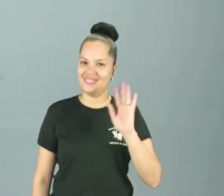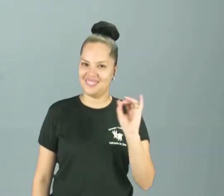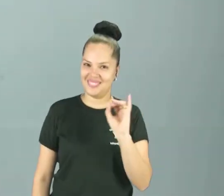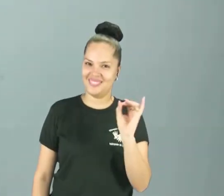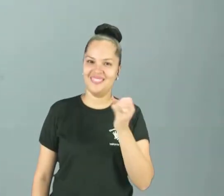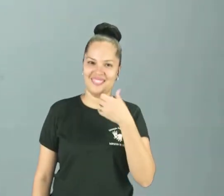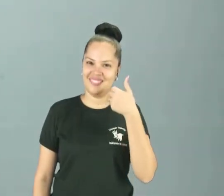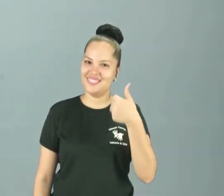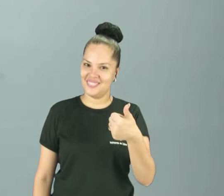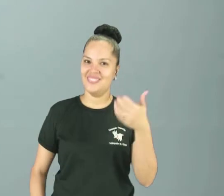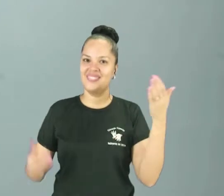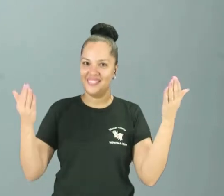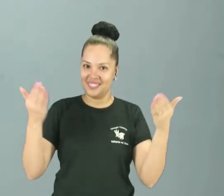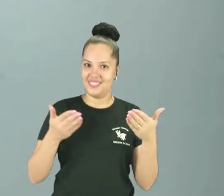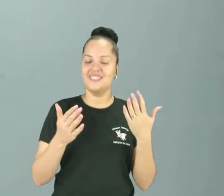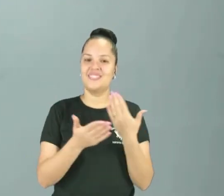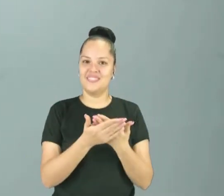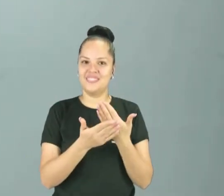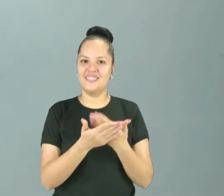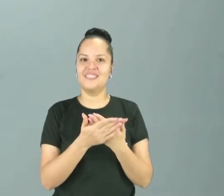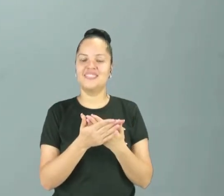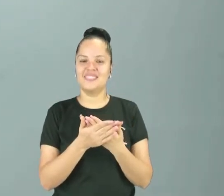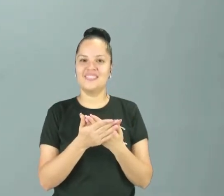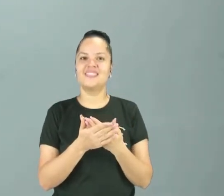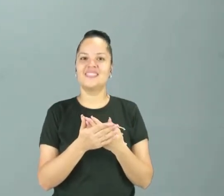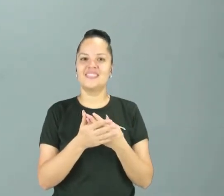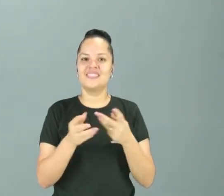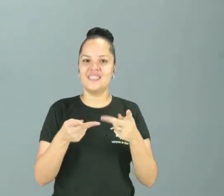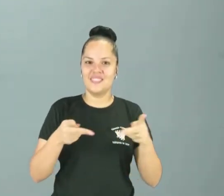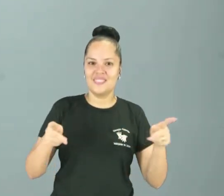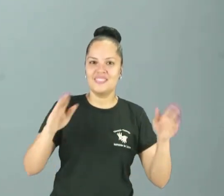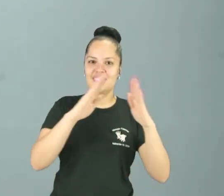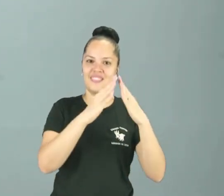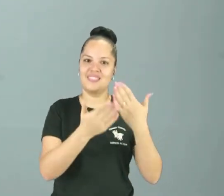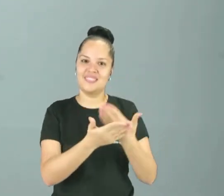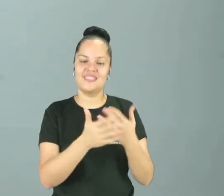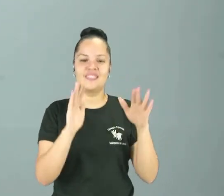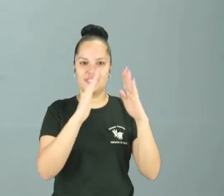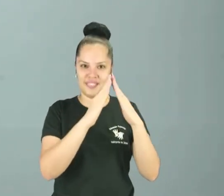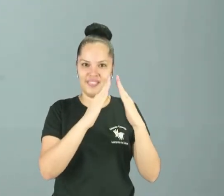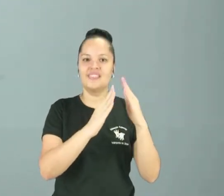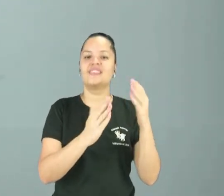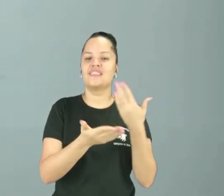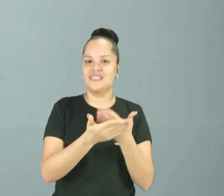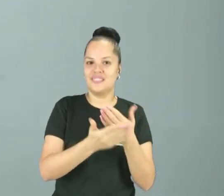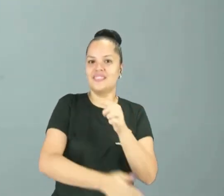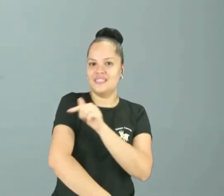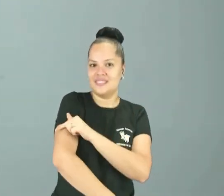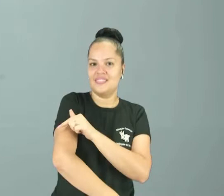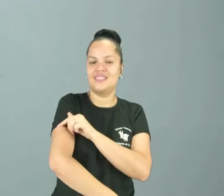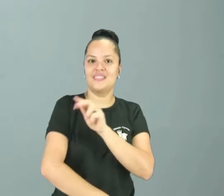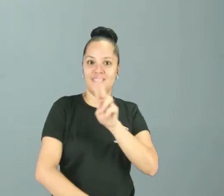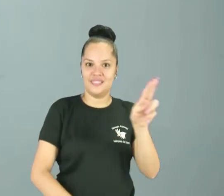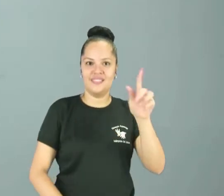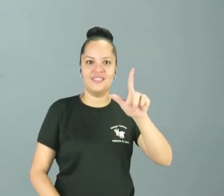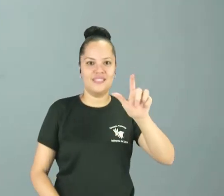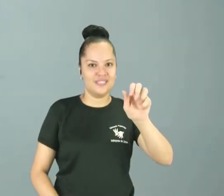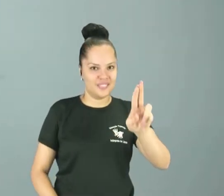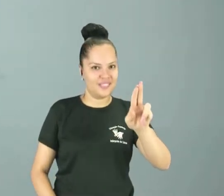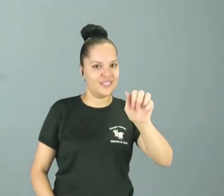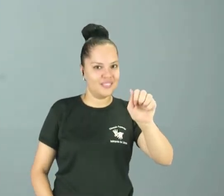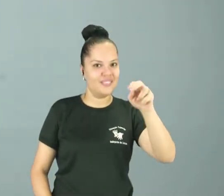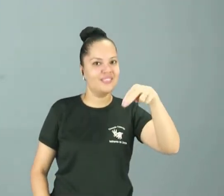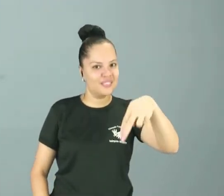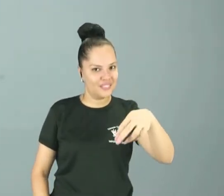Oi, tudo bem? Hoje vamos para mais uma aula do projeto Escola em Casa, nossa aula hoje para o sétimo ano. Meu nome é Luan Felipe, sou professor de